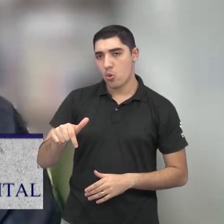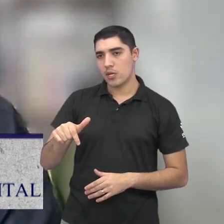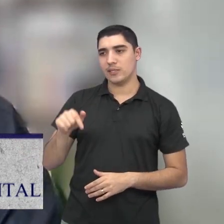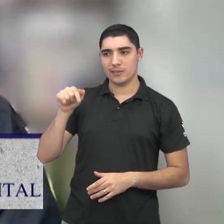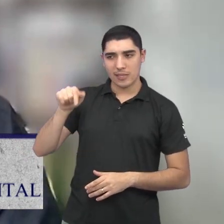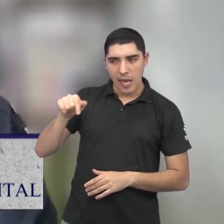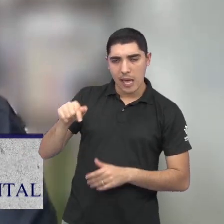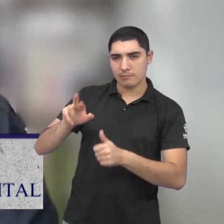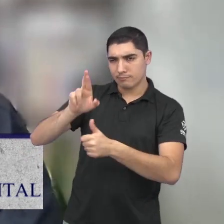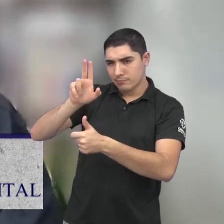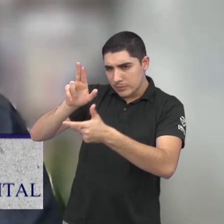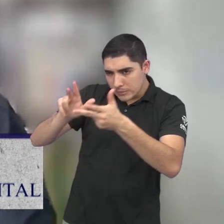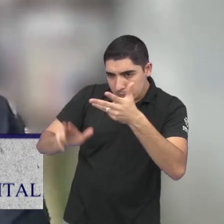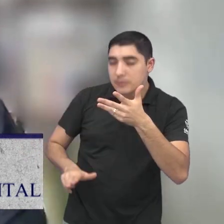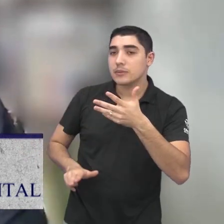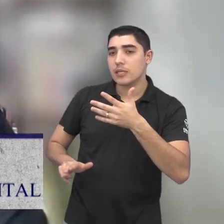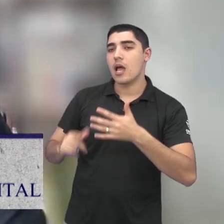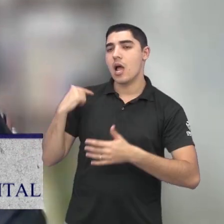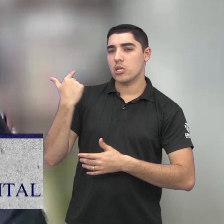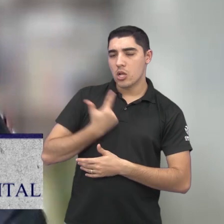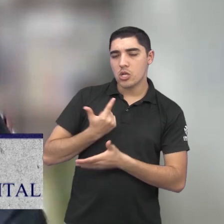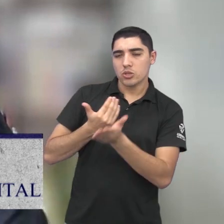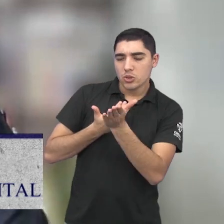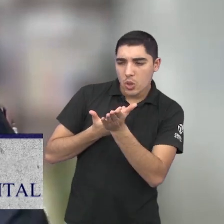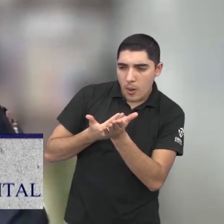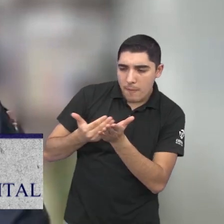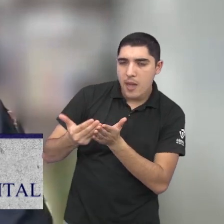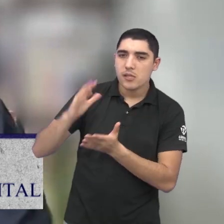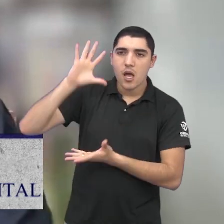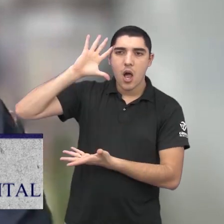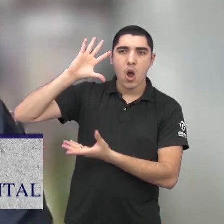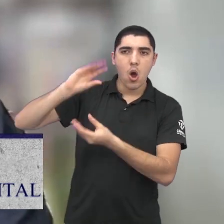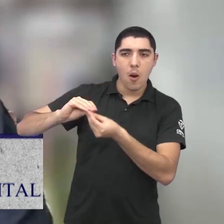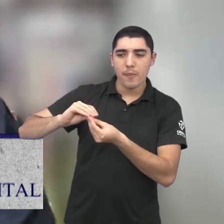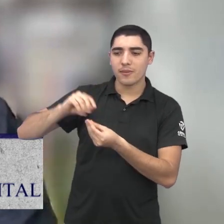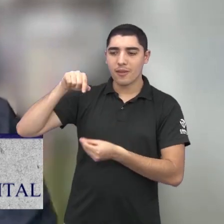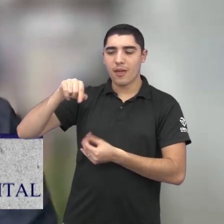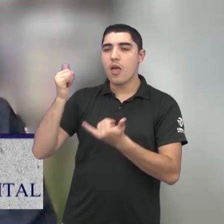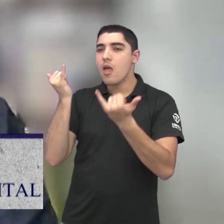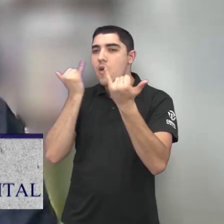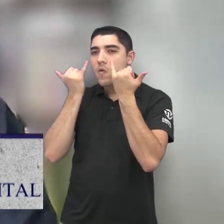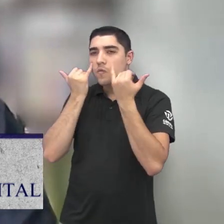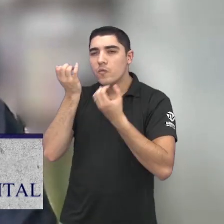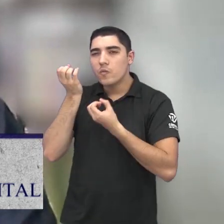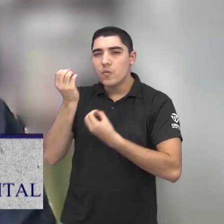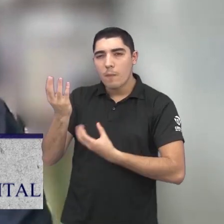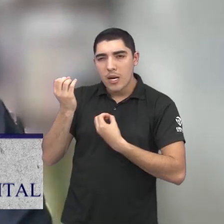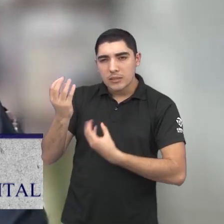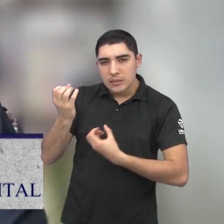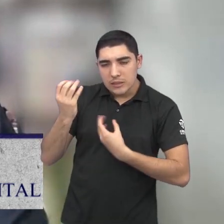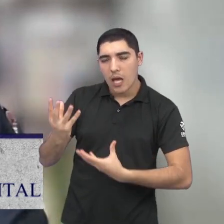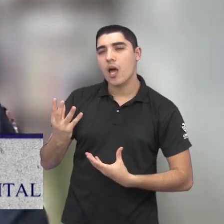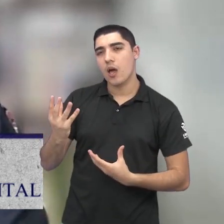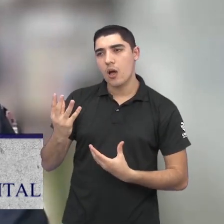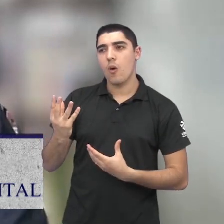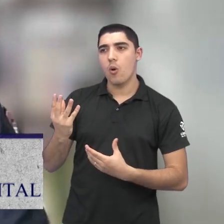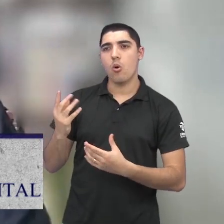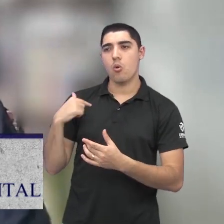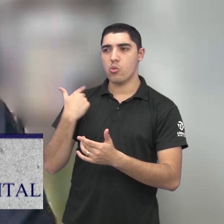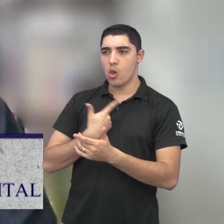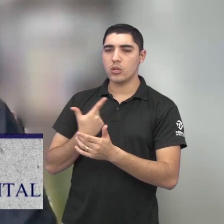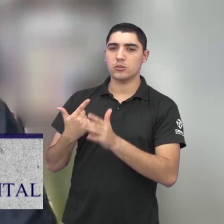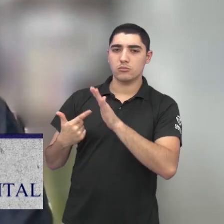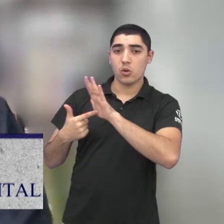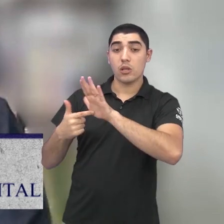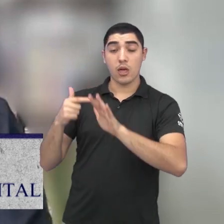essas expectativas e trabalha o entendimento da informação, né, algo que eu